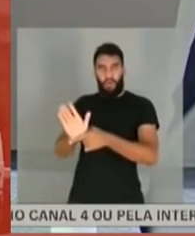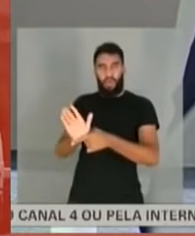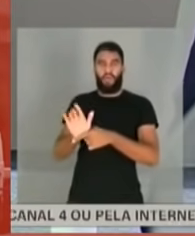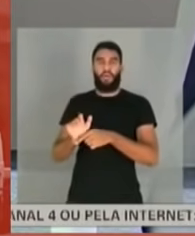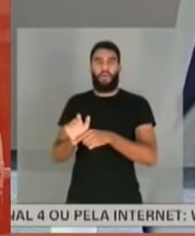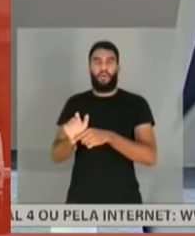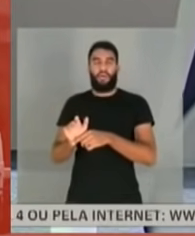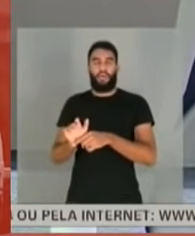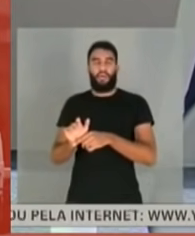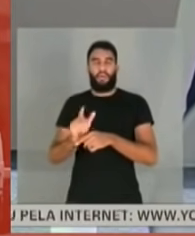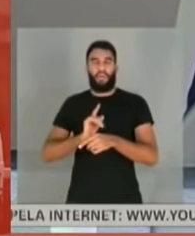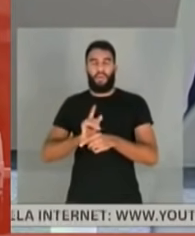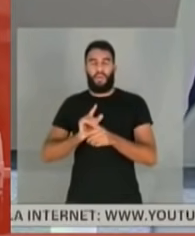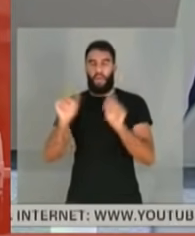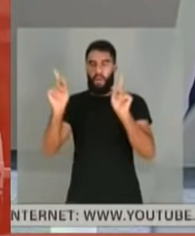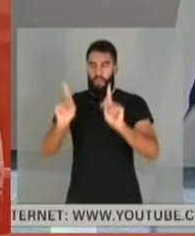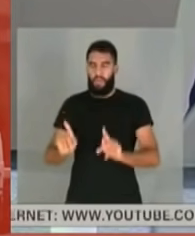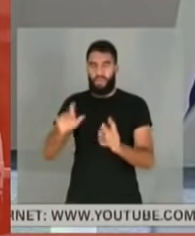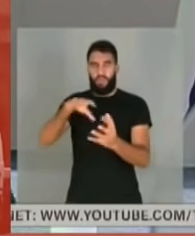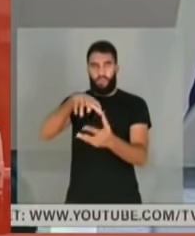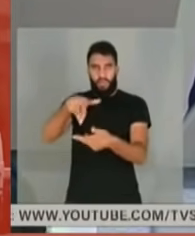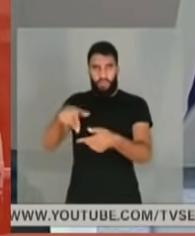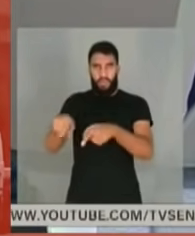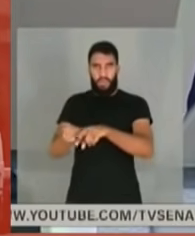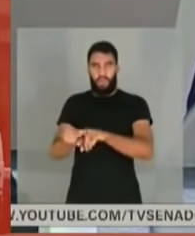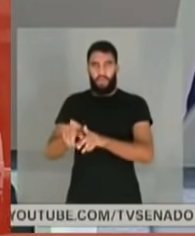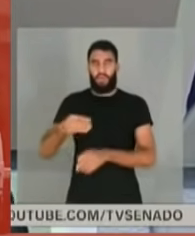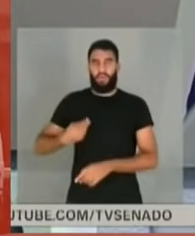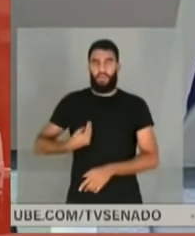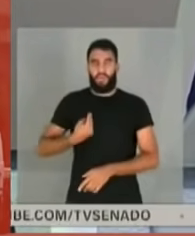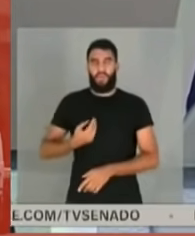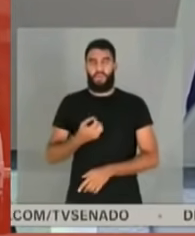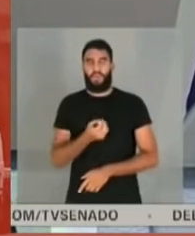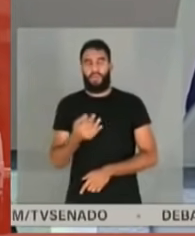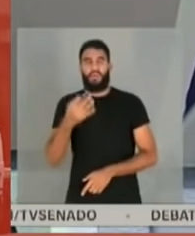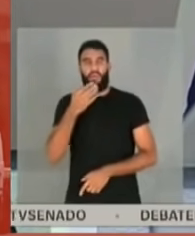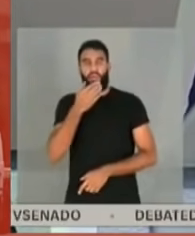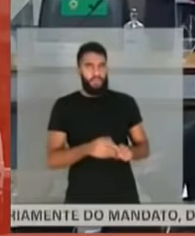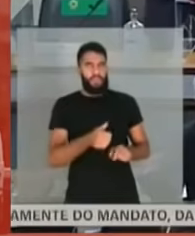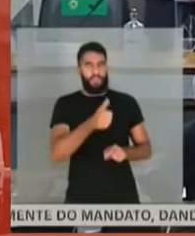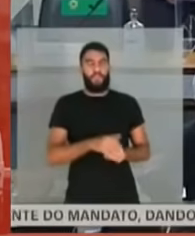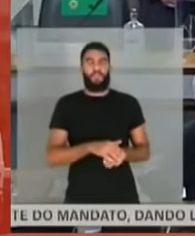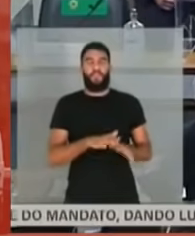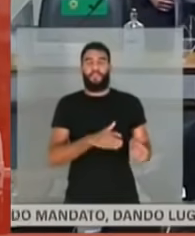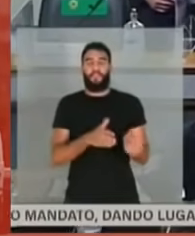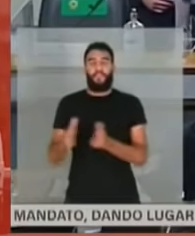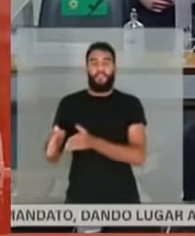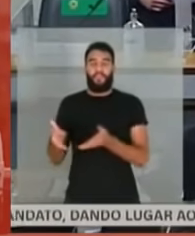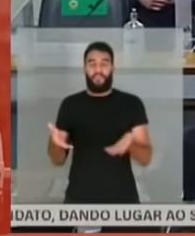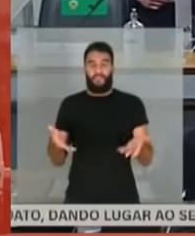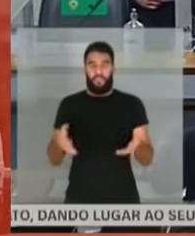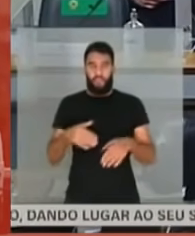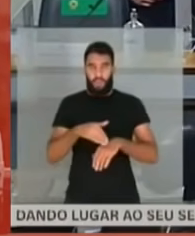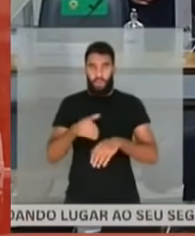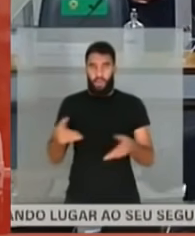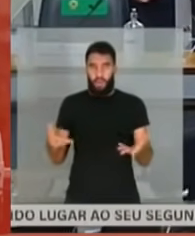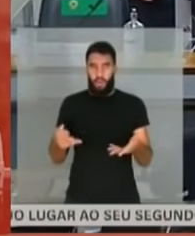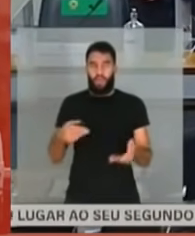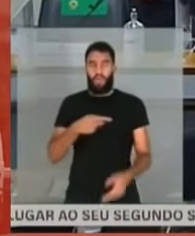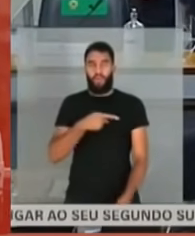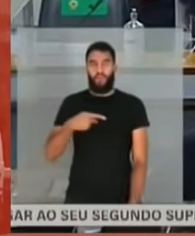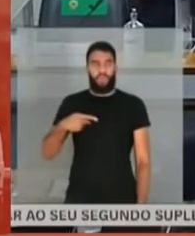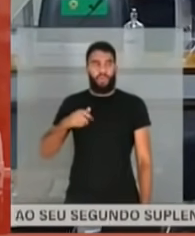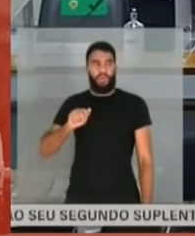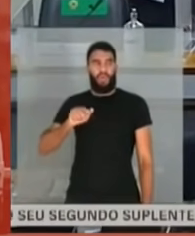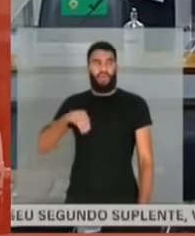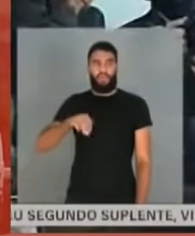mas o que a gente está vendo é aparecer a corrupção num governo que se dizia contra a corrupção, né?